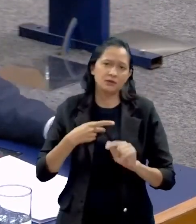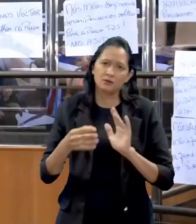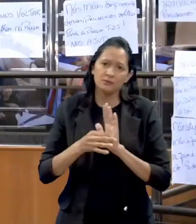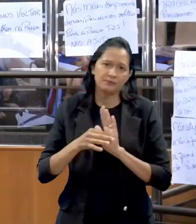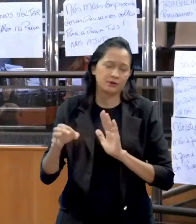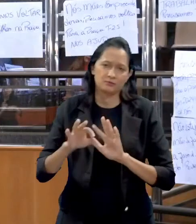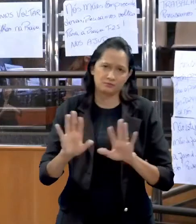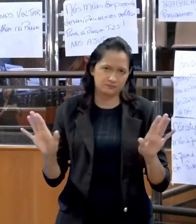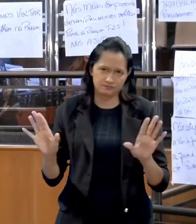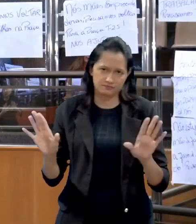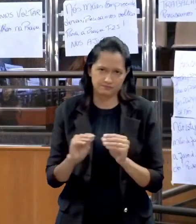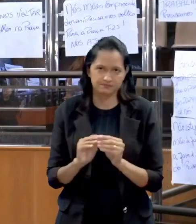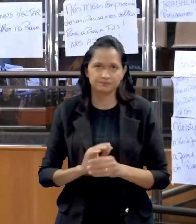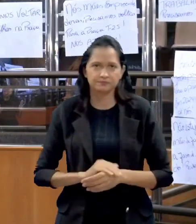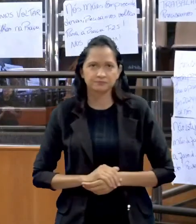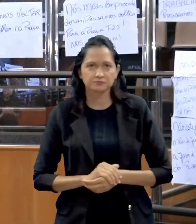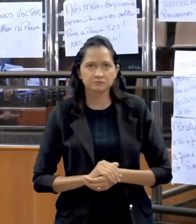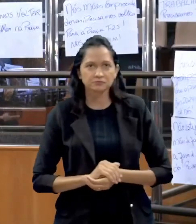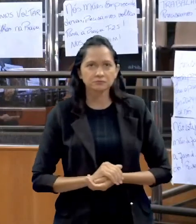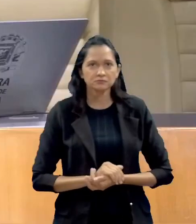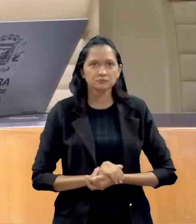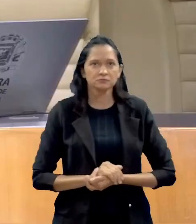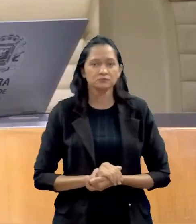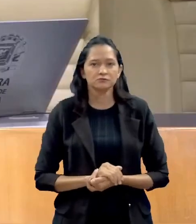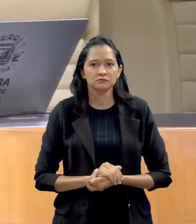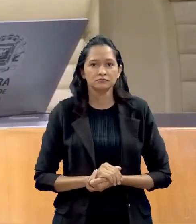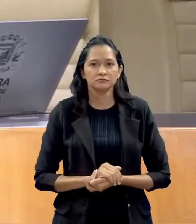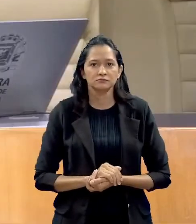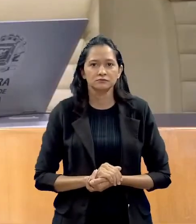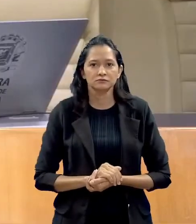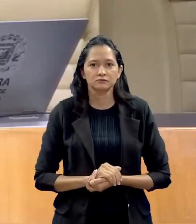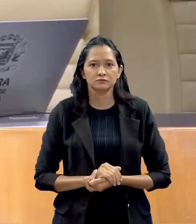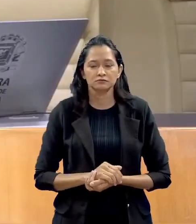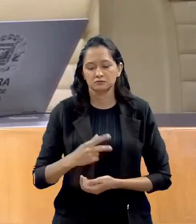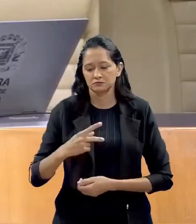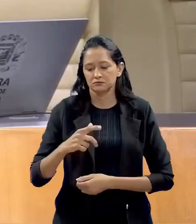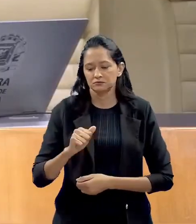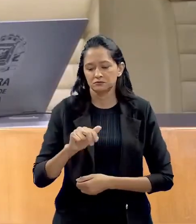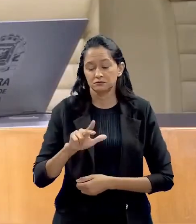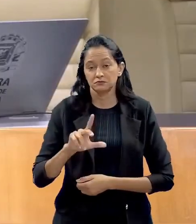sugestão. Próximo projeto, vereador Paulo Henrique.